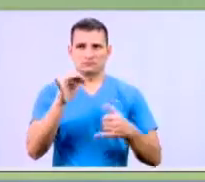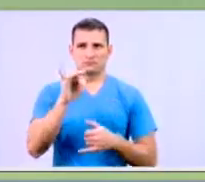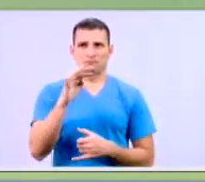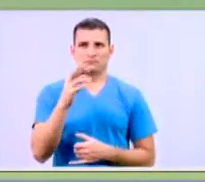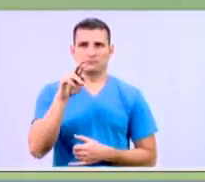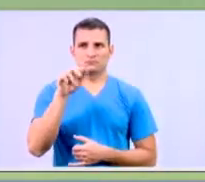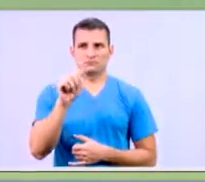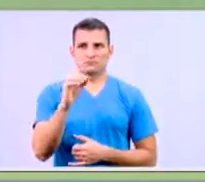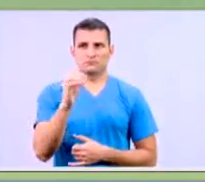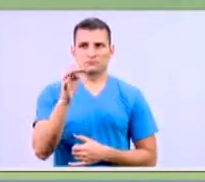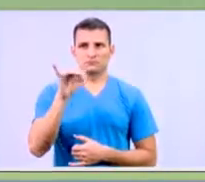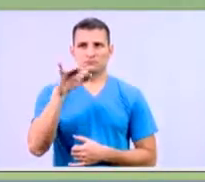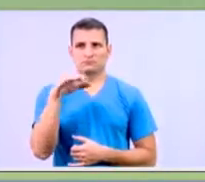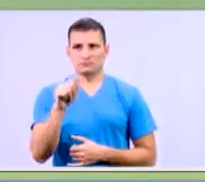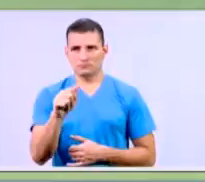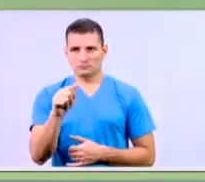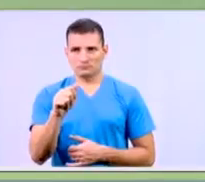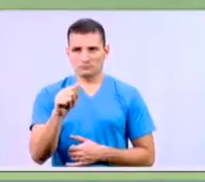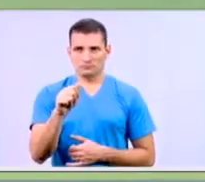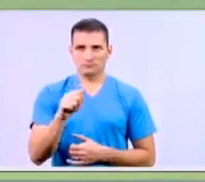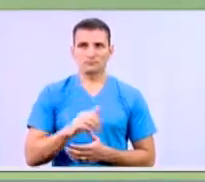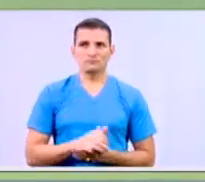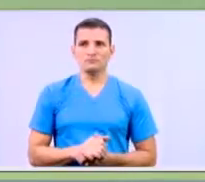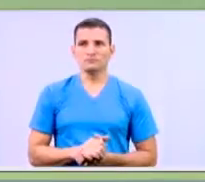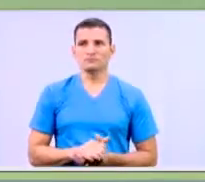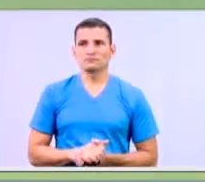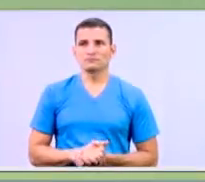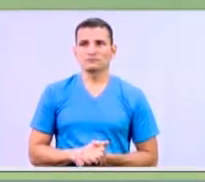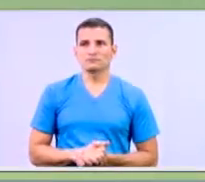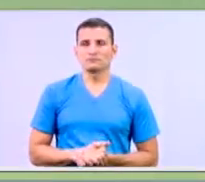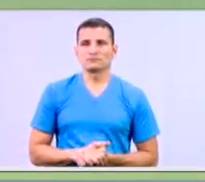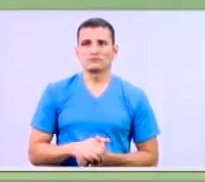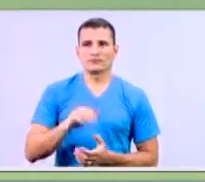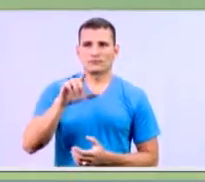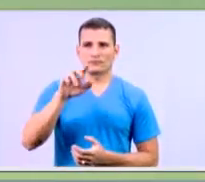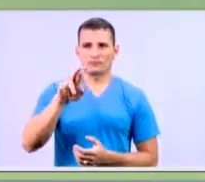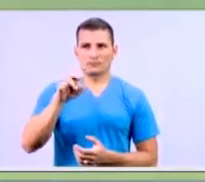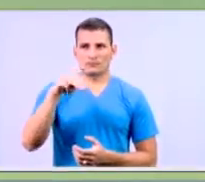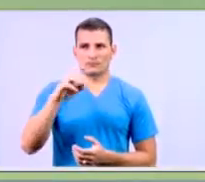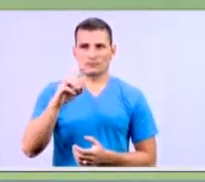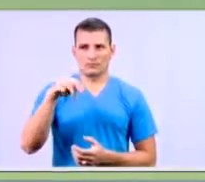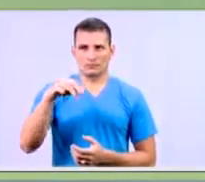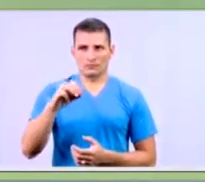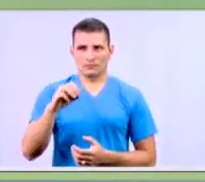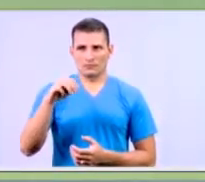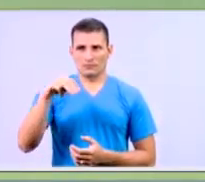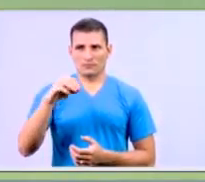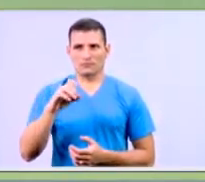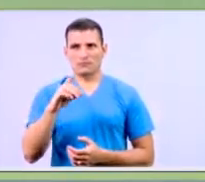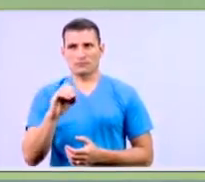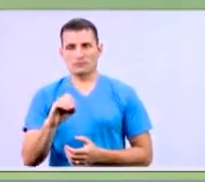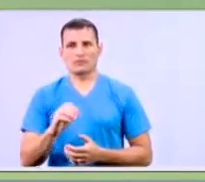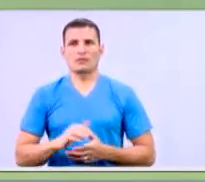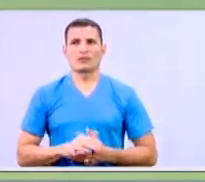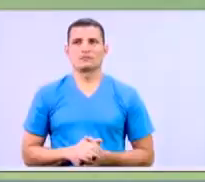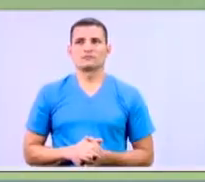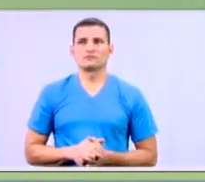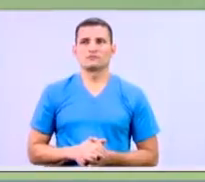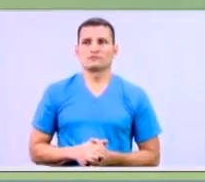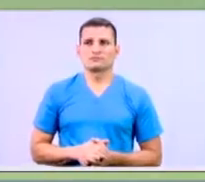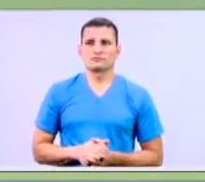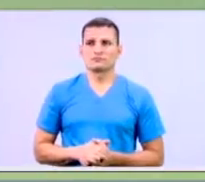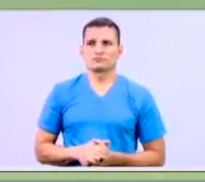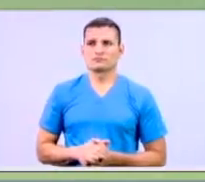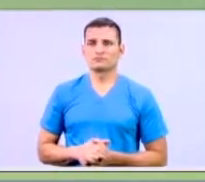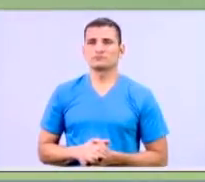a LR trabalha com fibras óticas monomodo. 10 gigabits já ficou grande, né, professor? Já ficou bastante informação